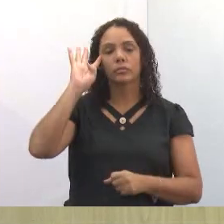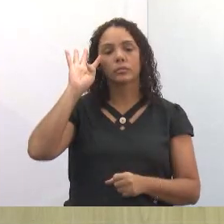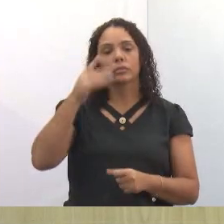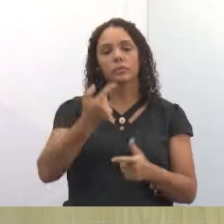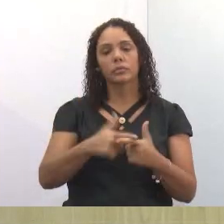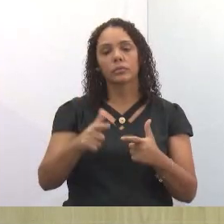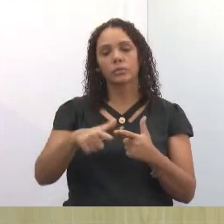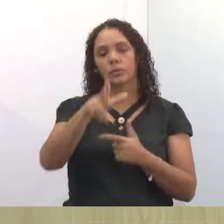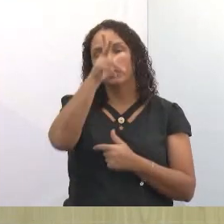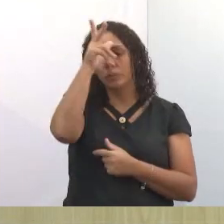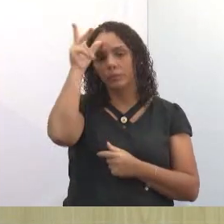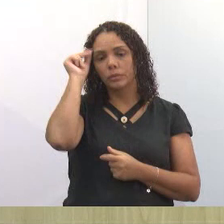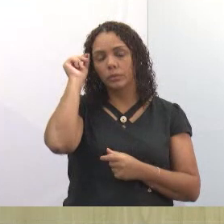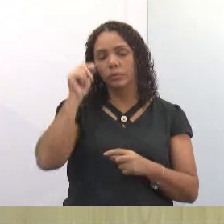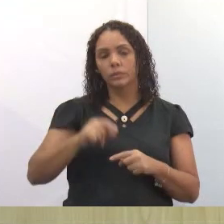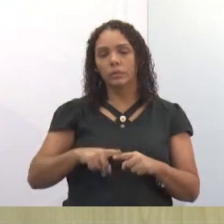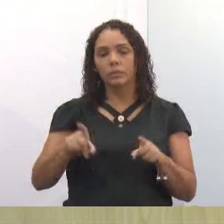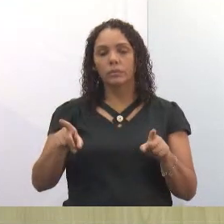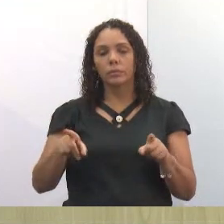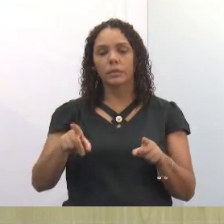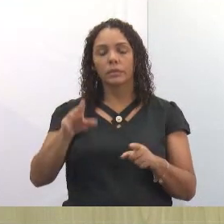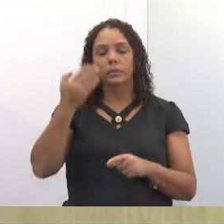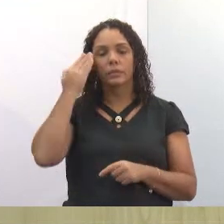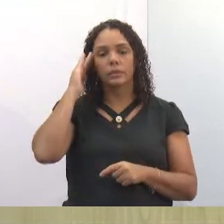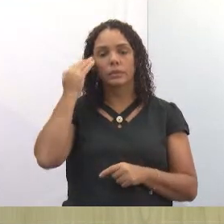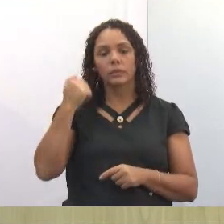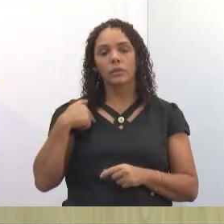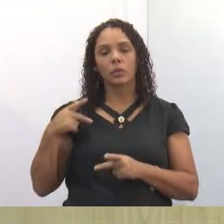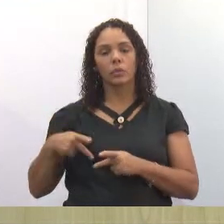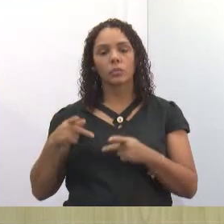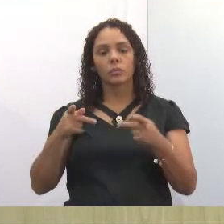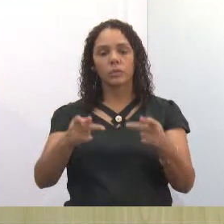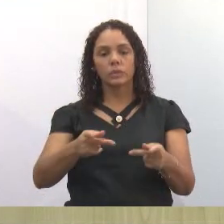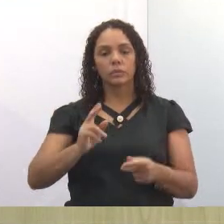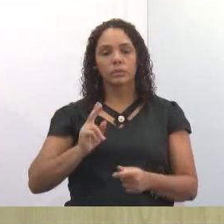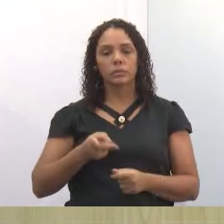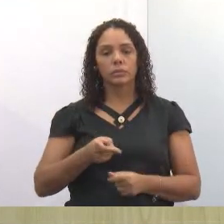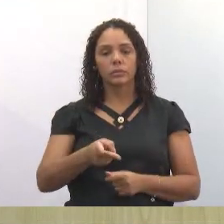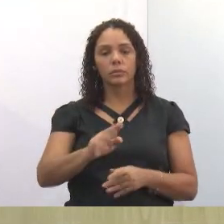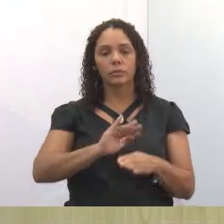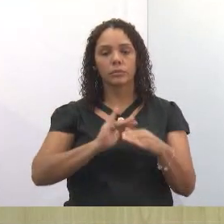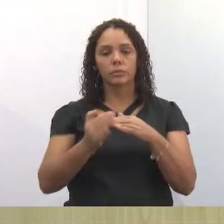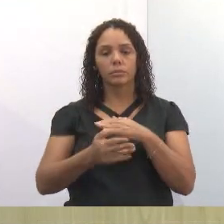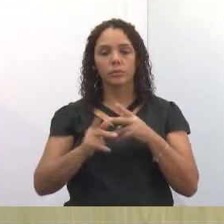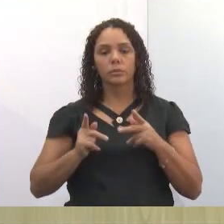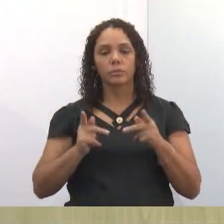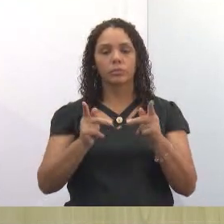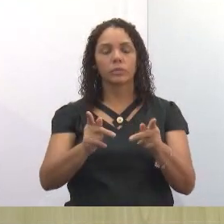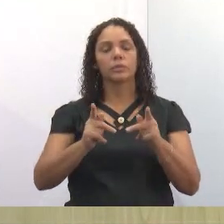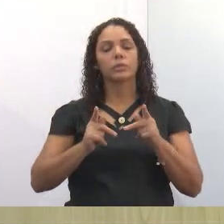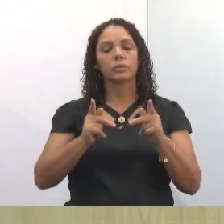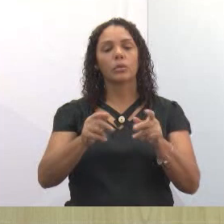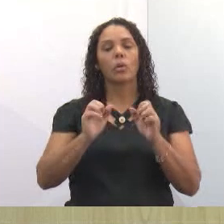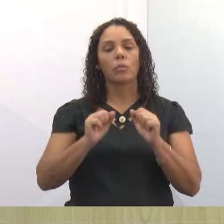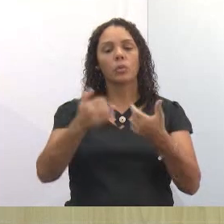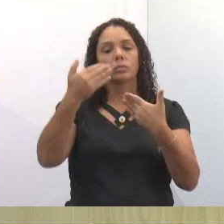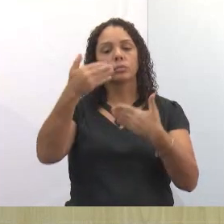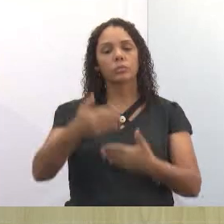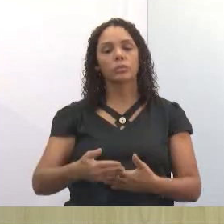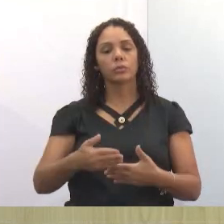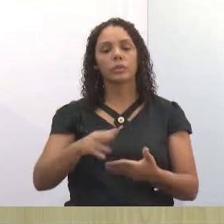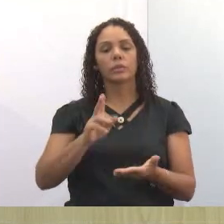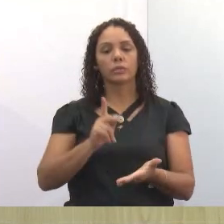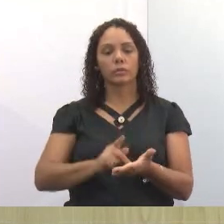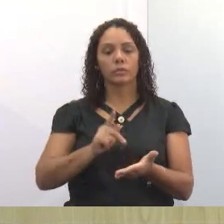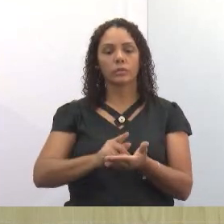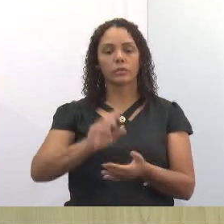Municipal, e considerando que esse vereador visita frequentemente o bairro, pode comprovar a situação precária